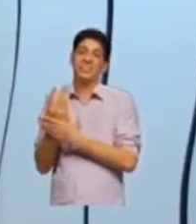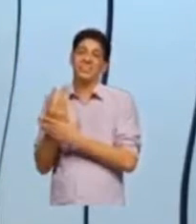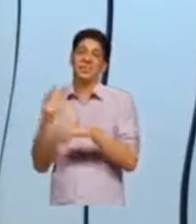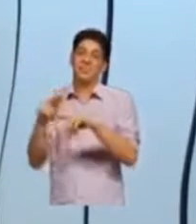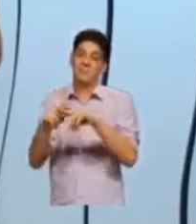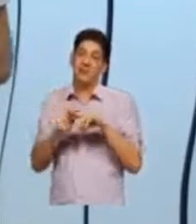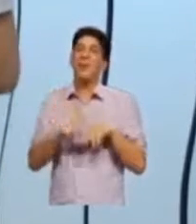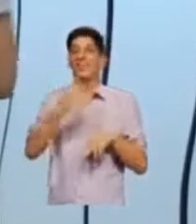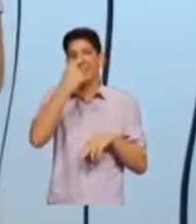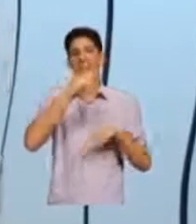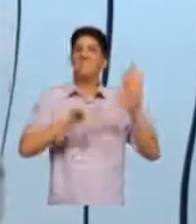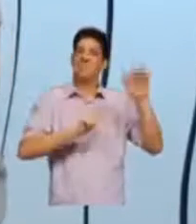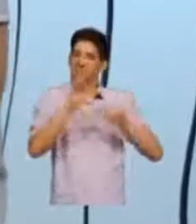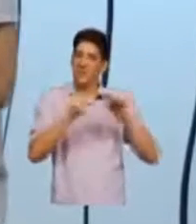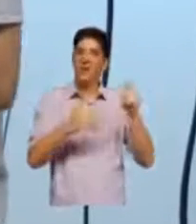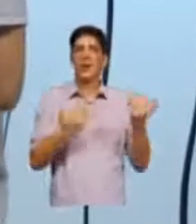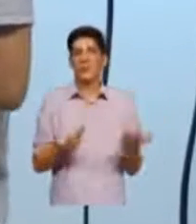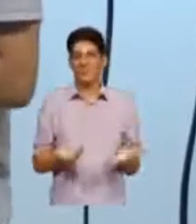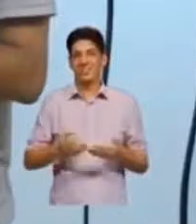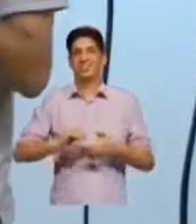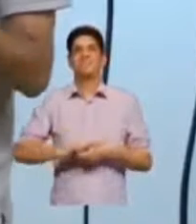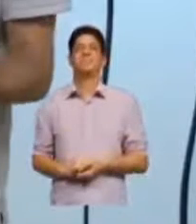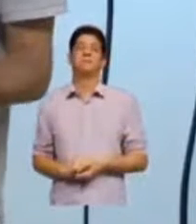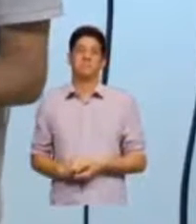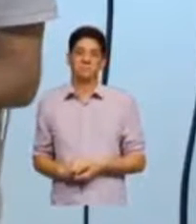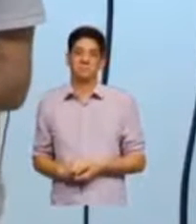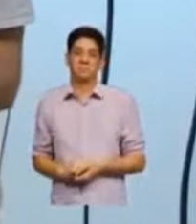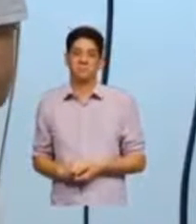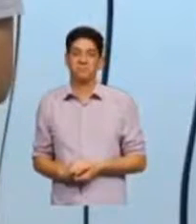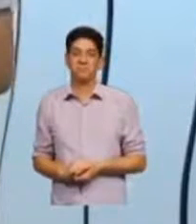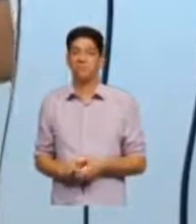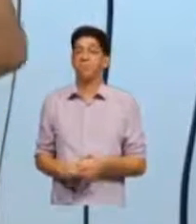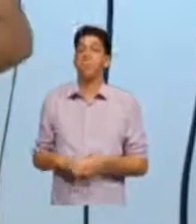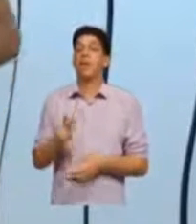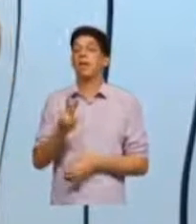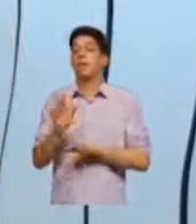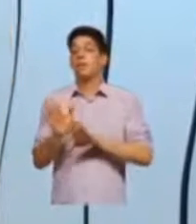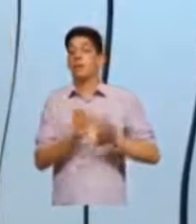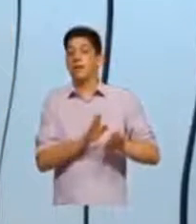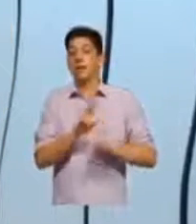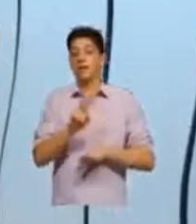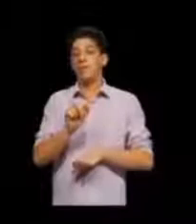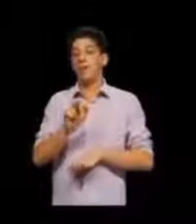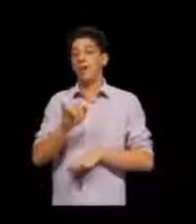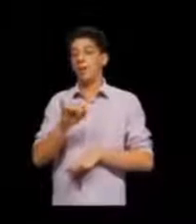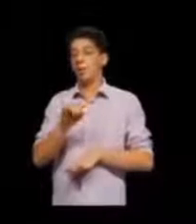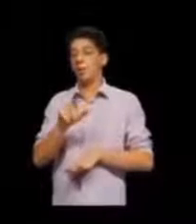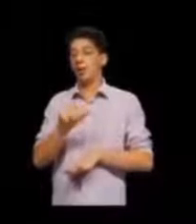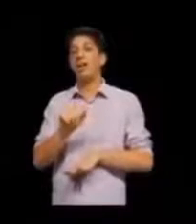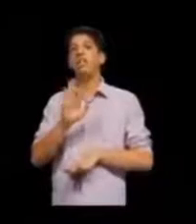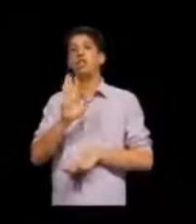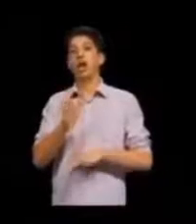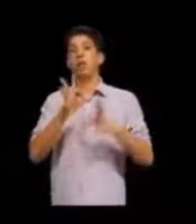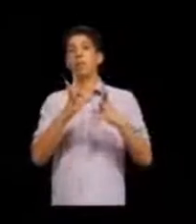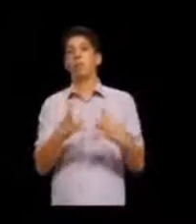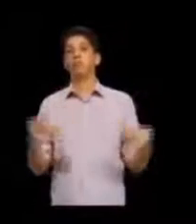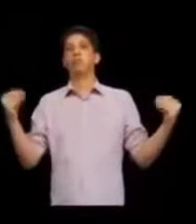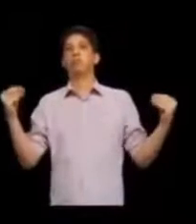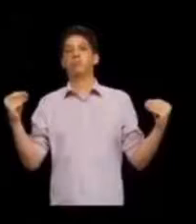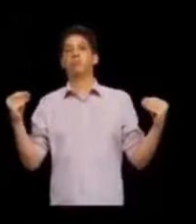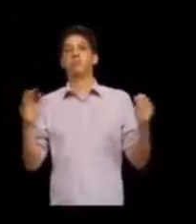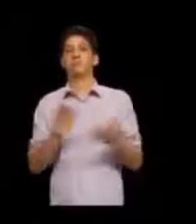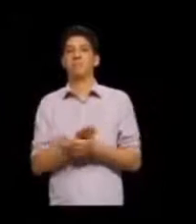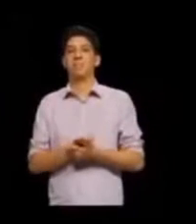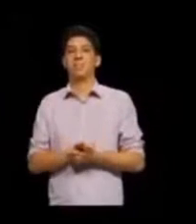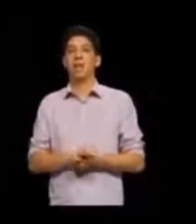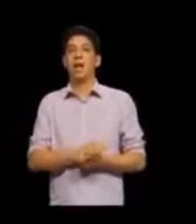por conta da gripe espanhola. A varíola, ela é uma doença erradicada, a OMS classificou ela no